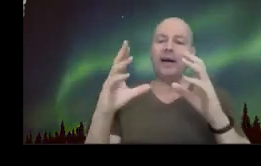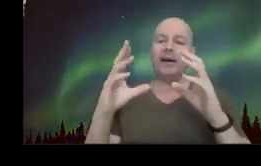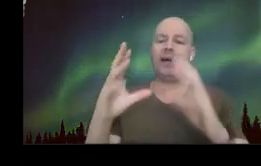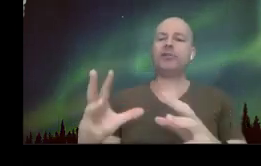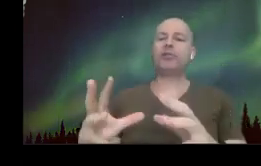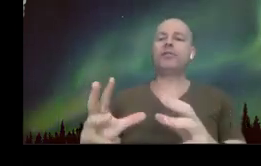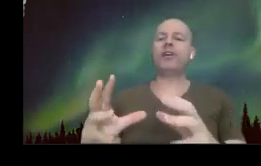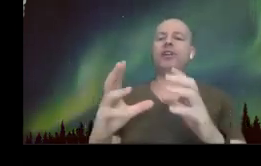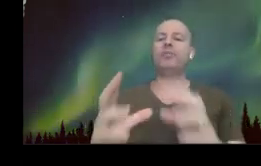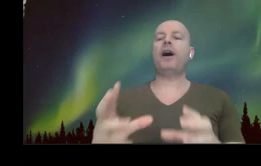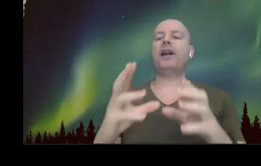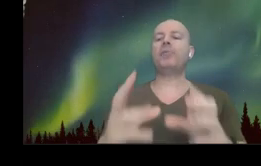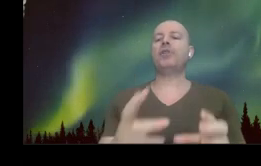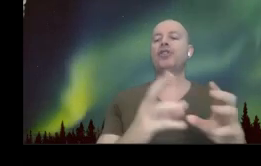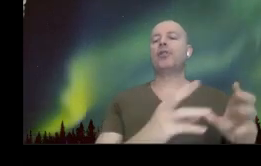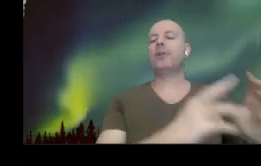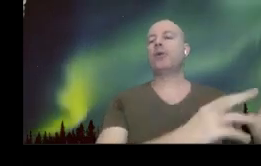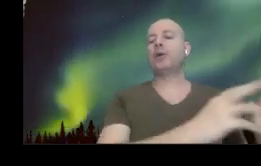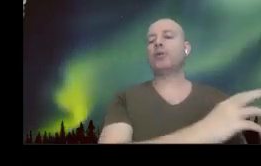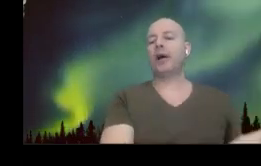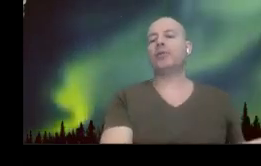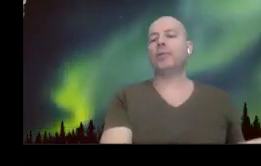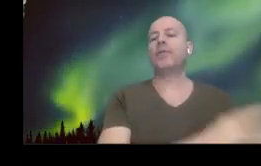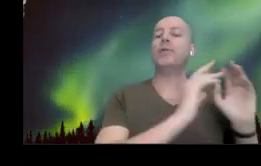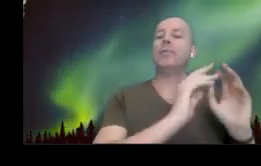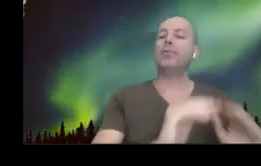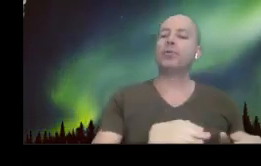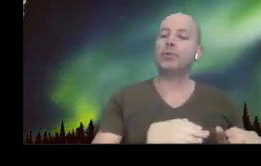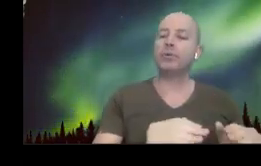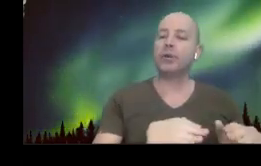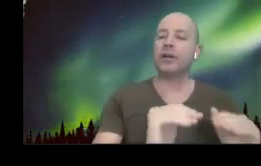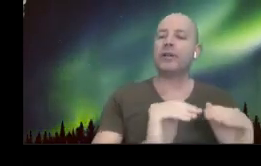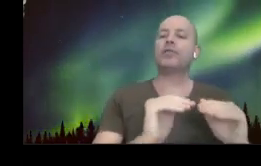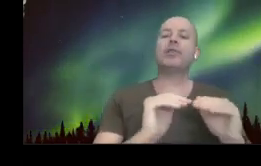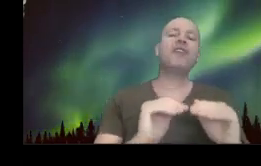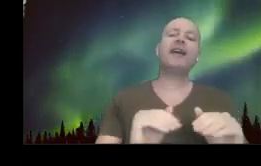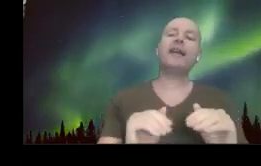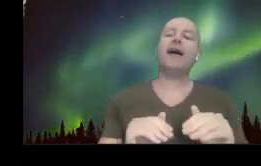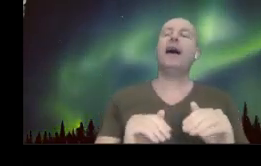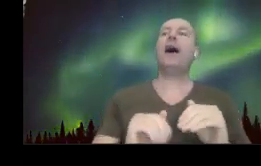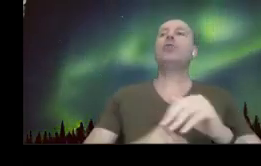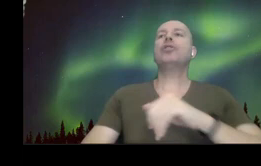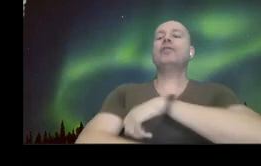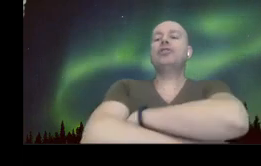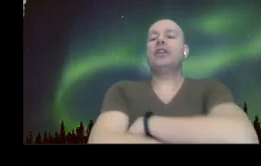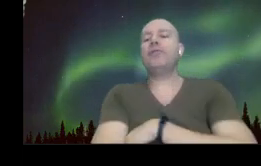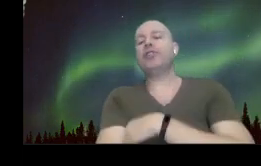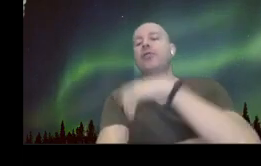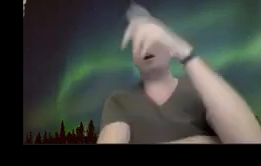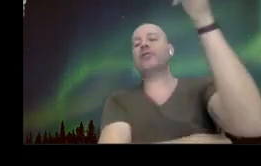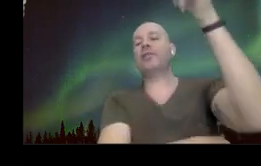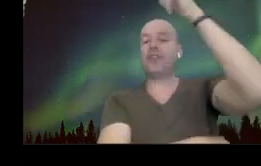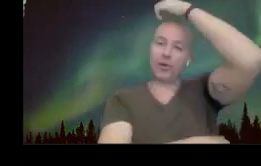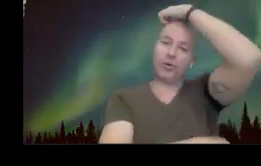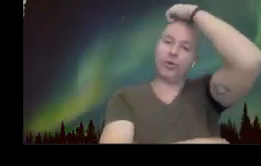criada exclusivamente para proteger o mico-leão dourado. Ponto. Então você não vai lá. Ah, hoje eu decidi ir lá